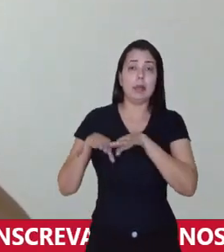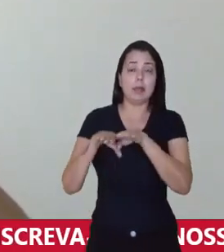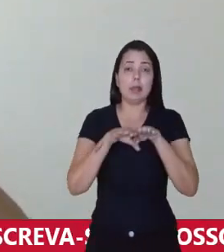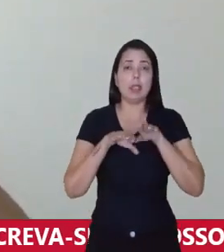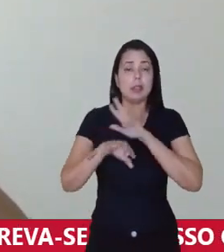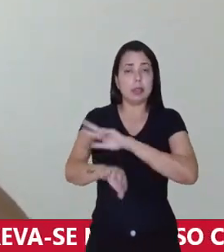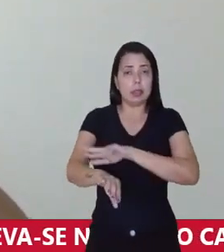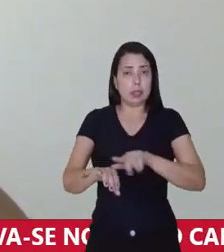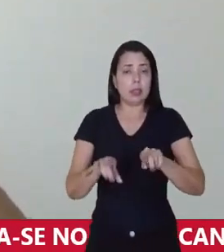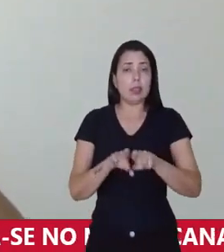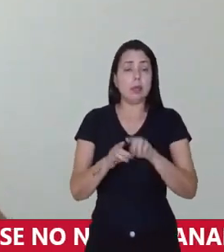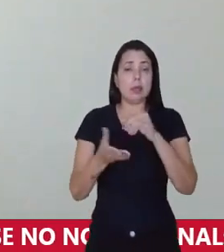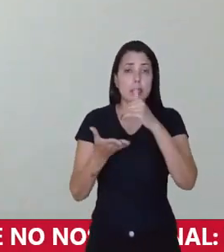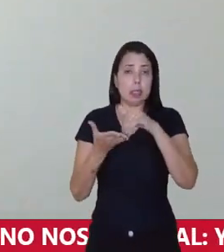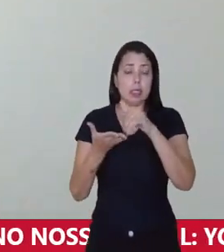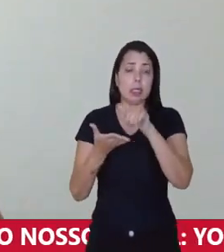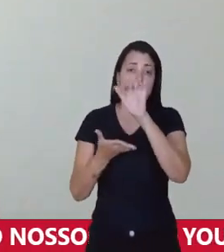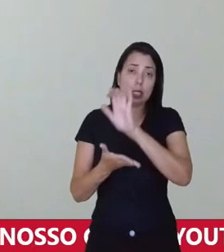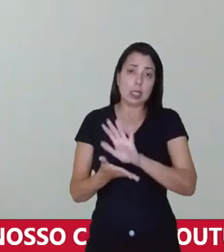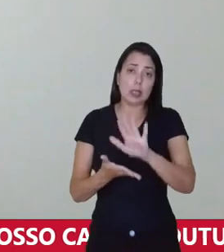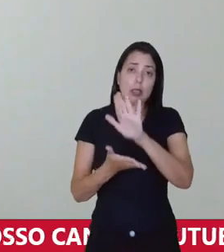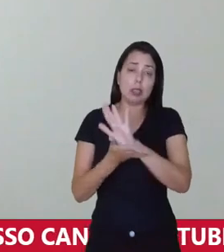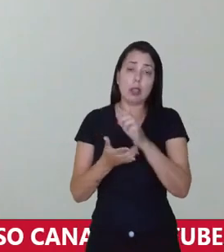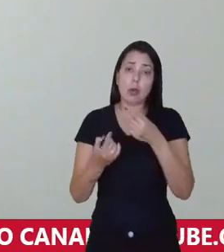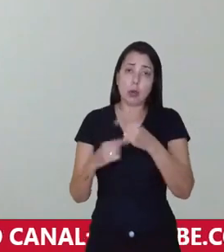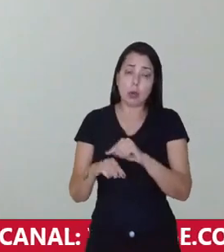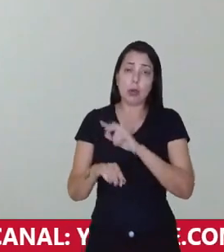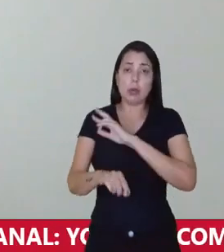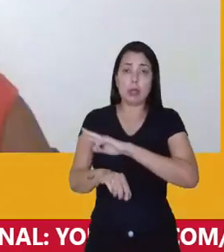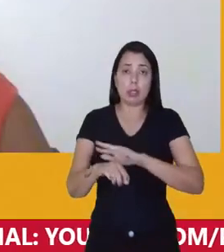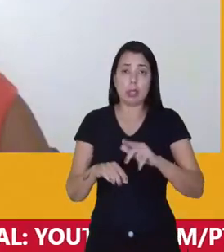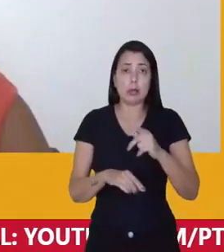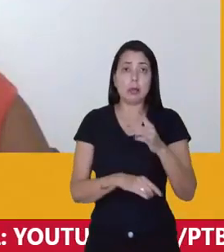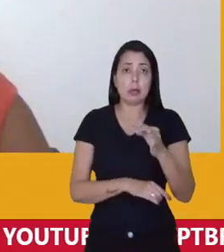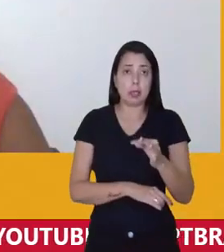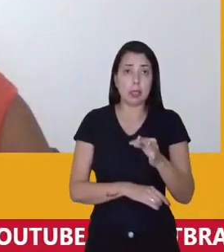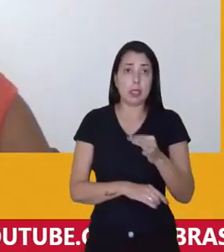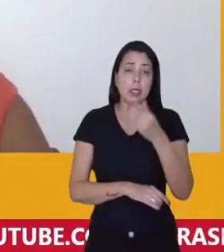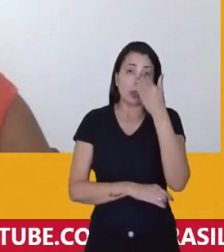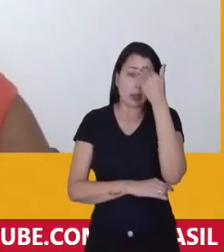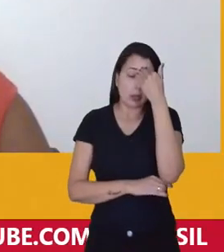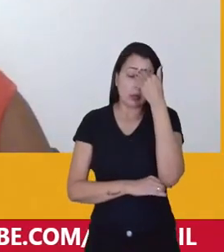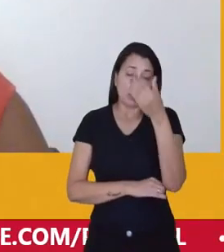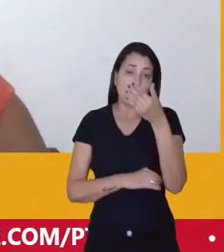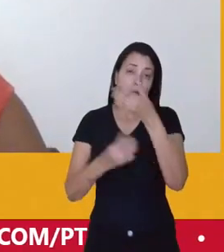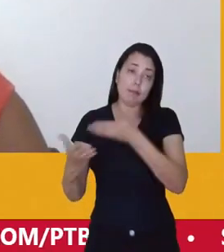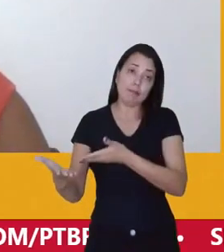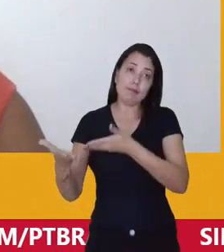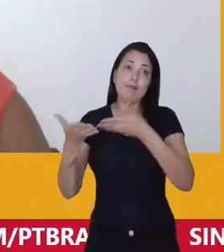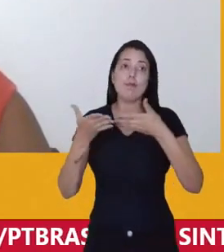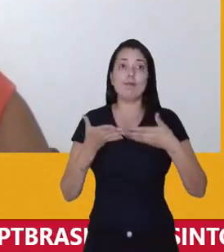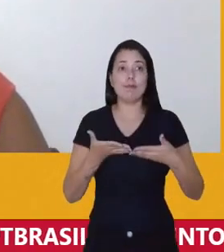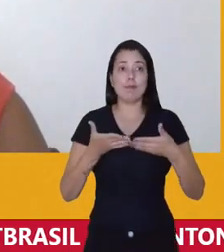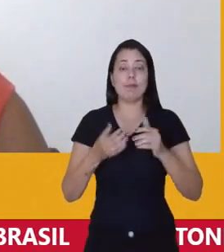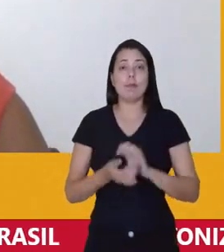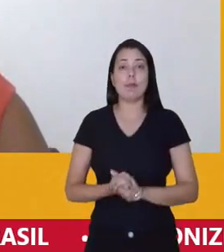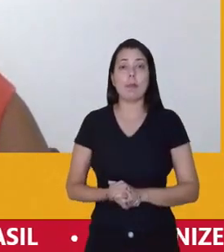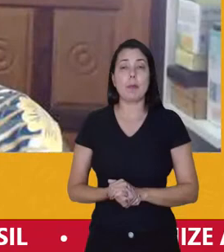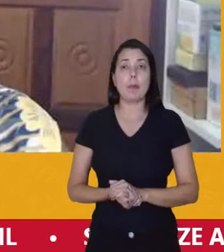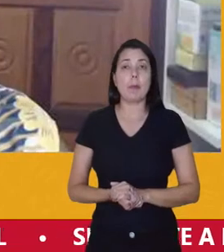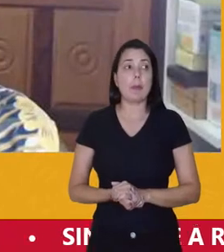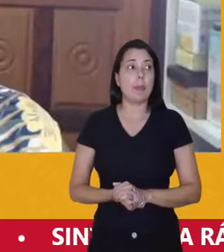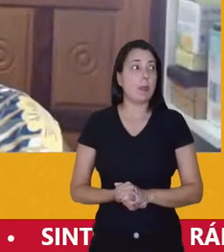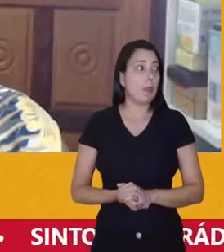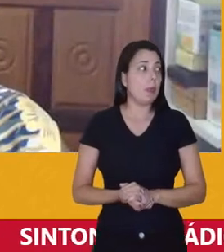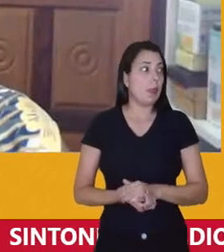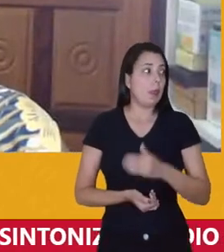e também à Secretaria Nacional de Combate ao Racismo do PT. Muito obrigada pelo convite. Eu que agradeço,